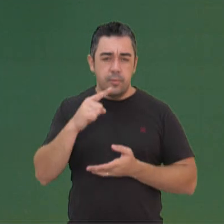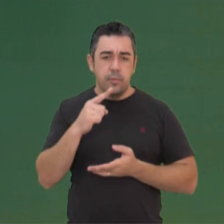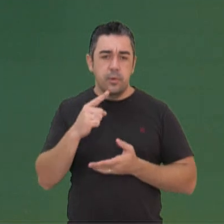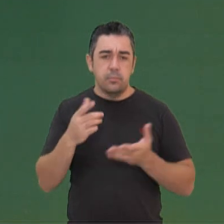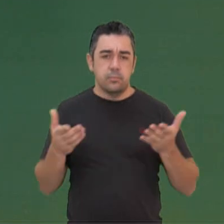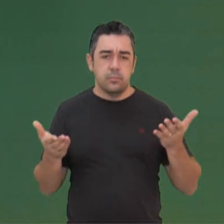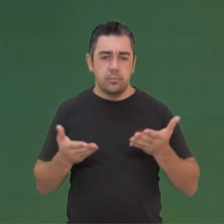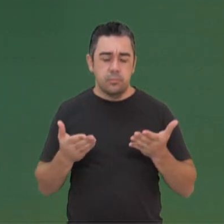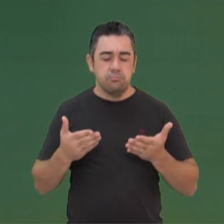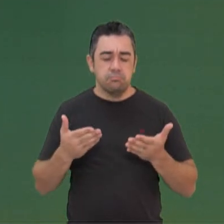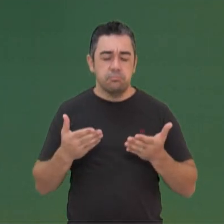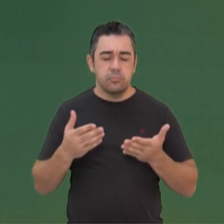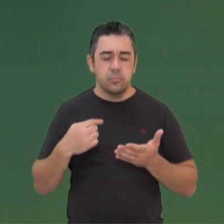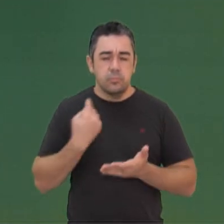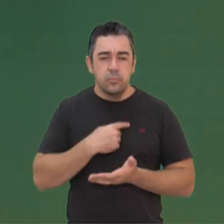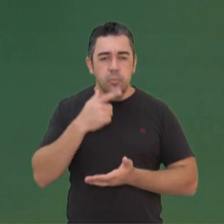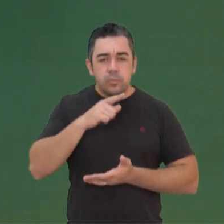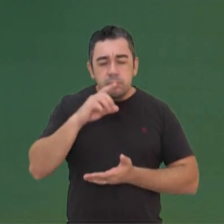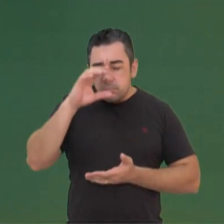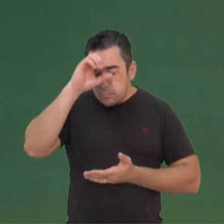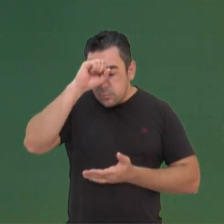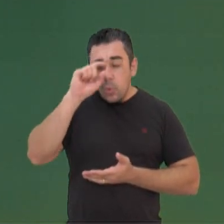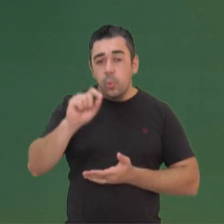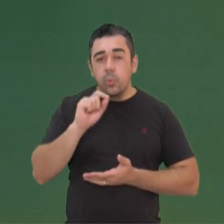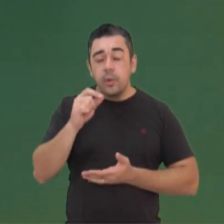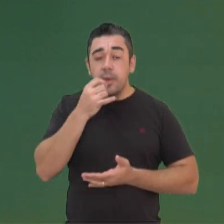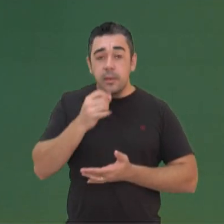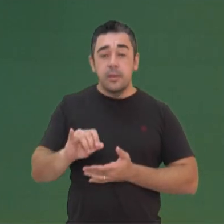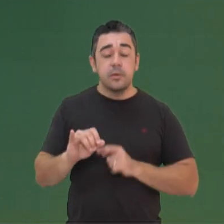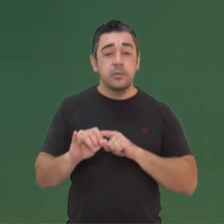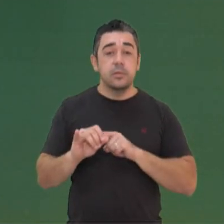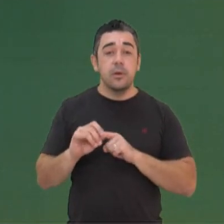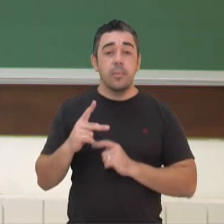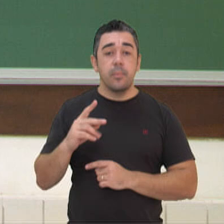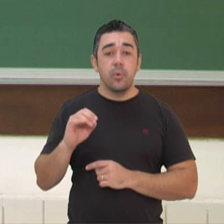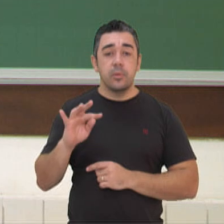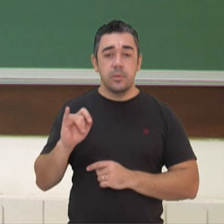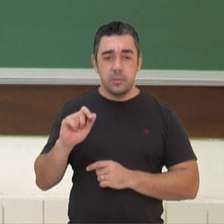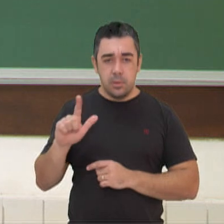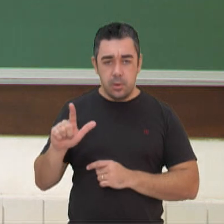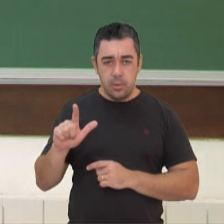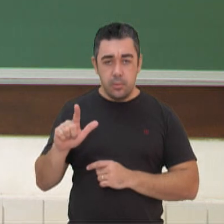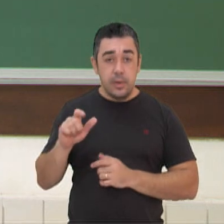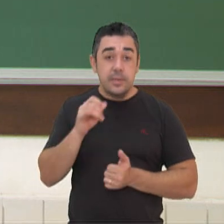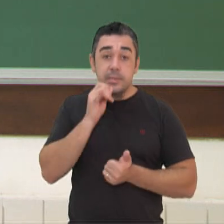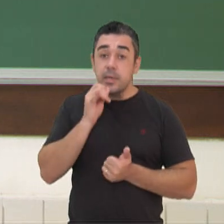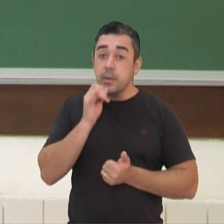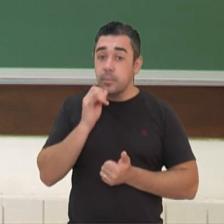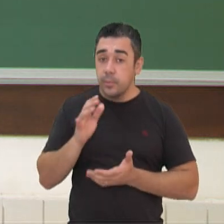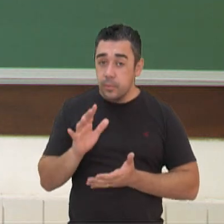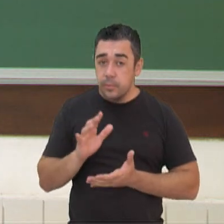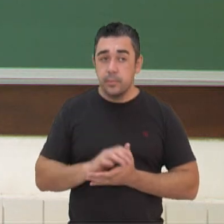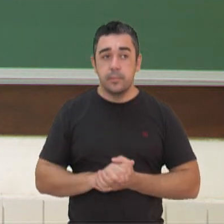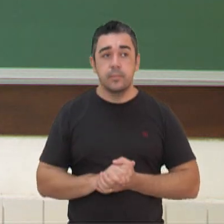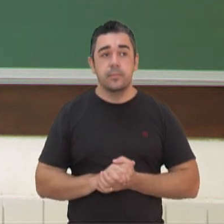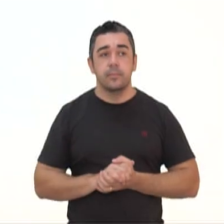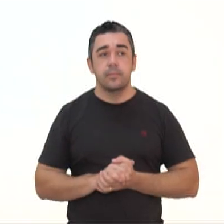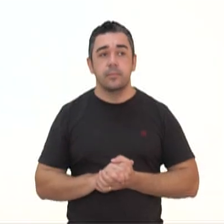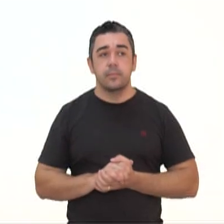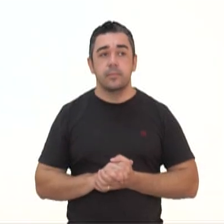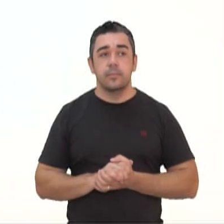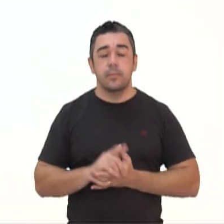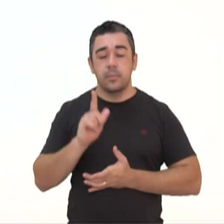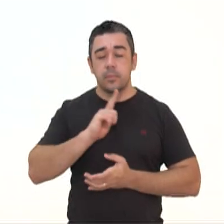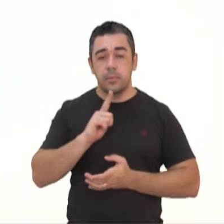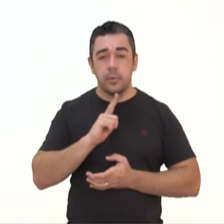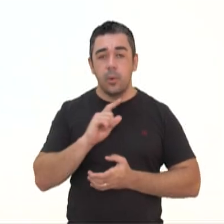tranquilo o nosso processo de aprendizado do conceito de energia potencial elétrica. Então, por exemplo, a gente tem a energia